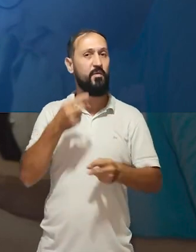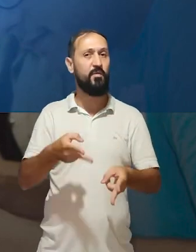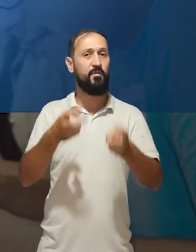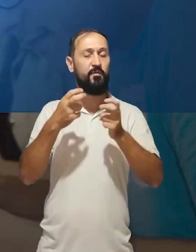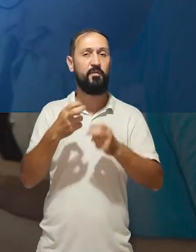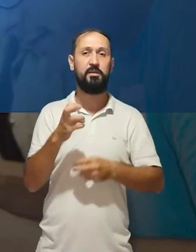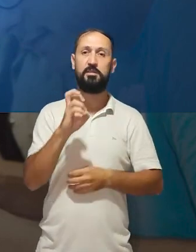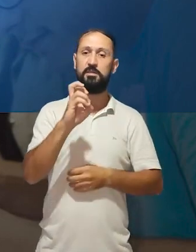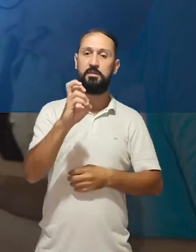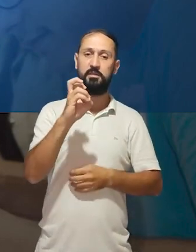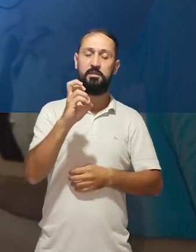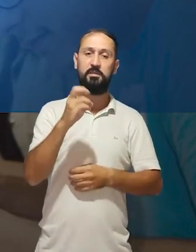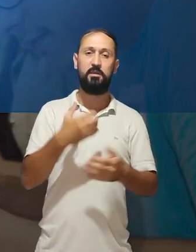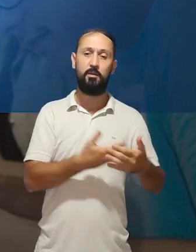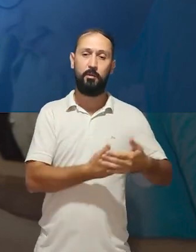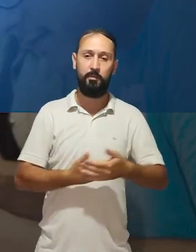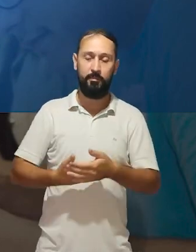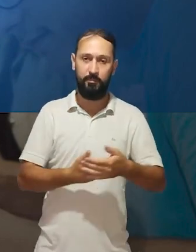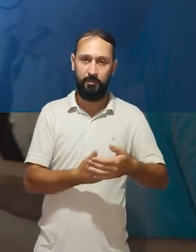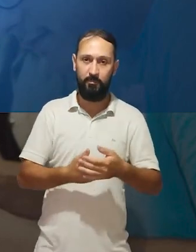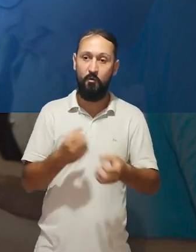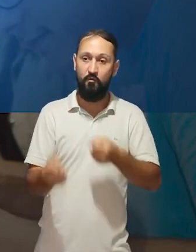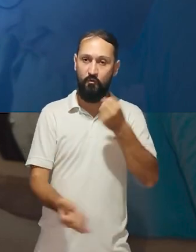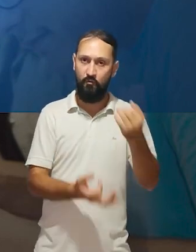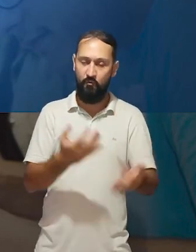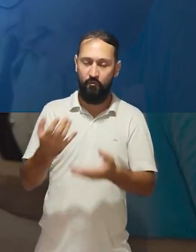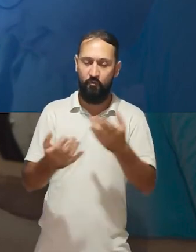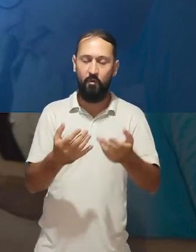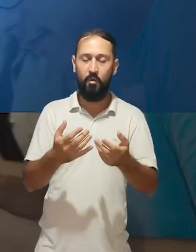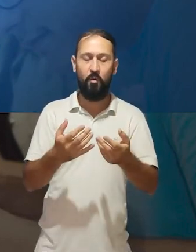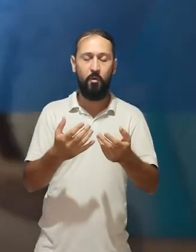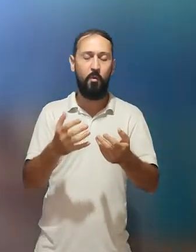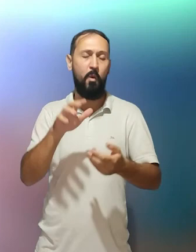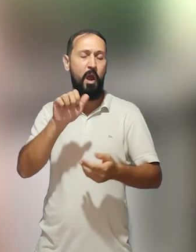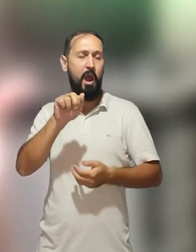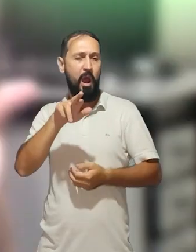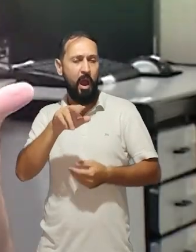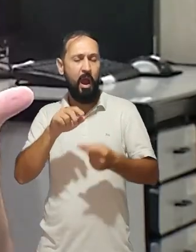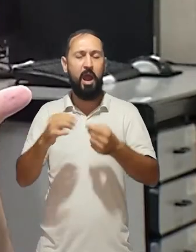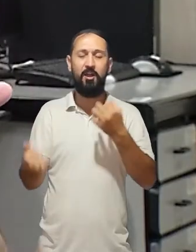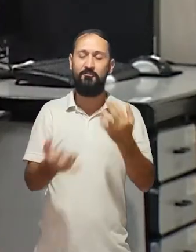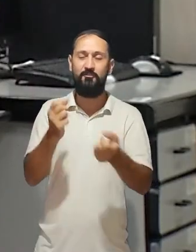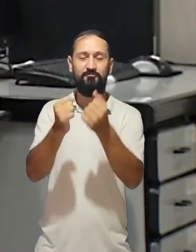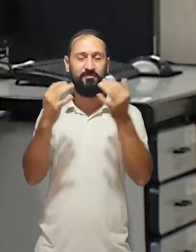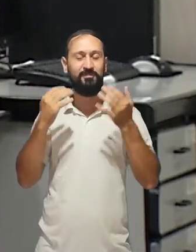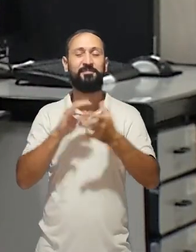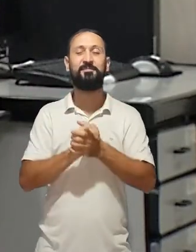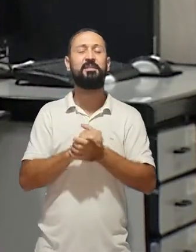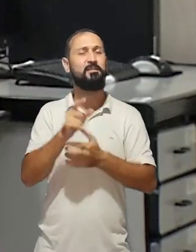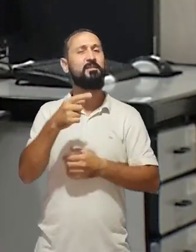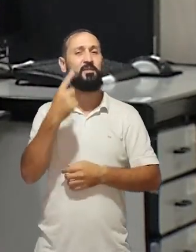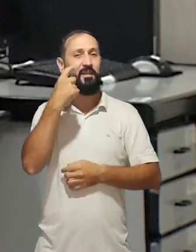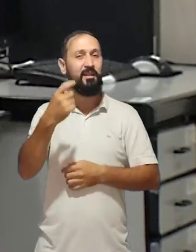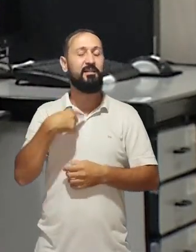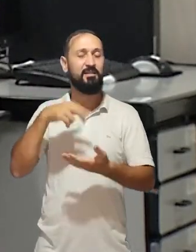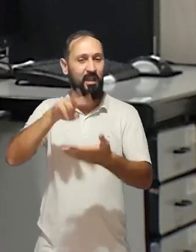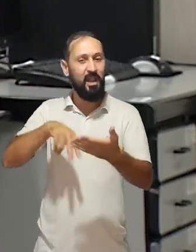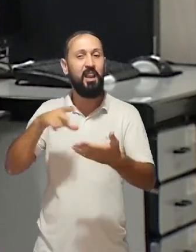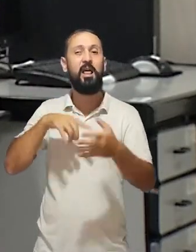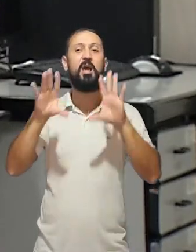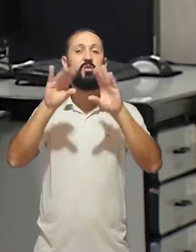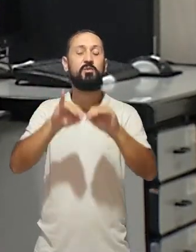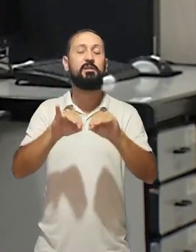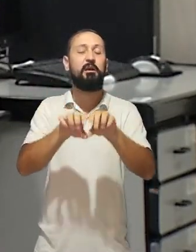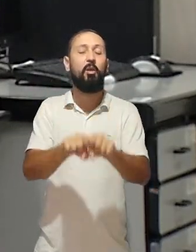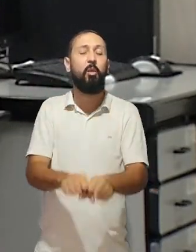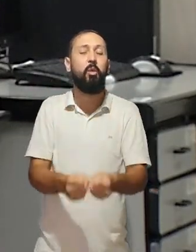vi 5 bebês: fogo, água, terra, ar e X. E se você ficou interessado em ler o livro